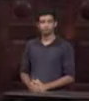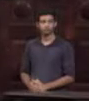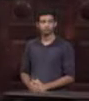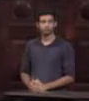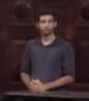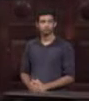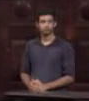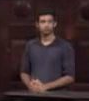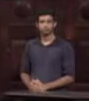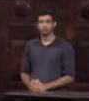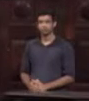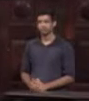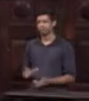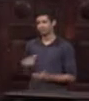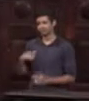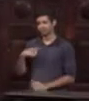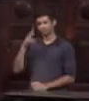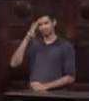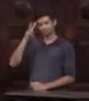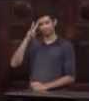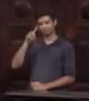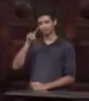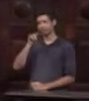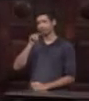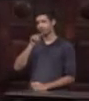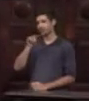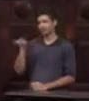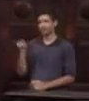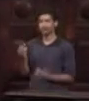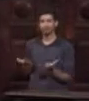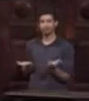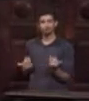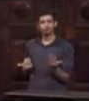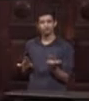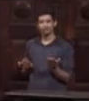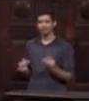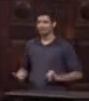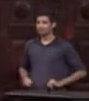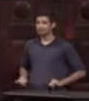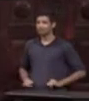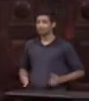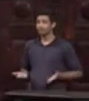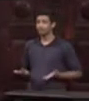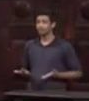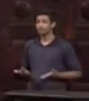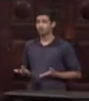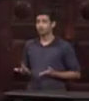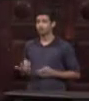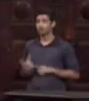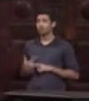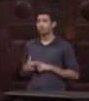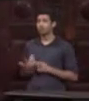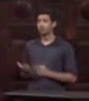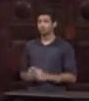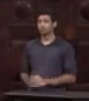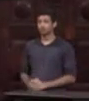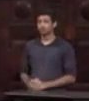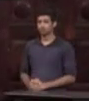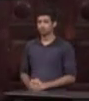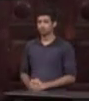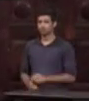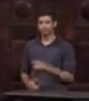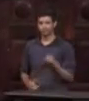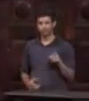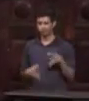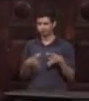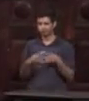Segundo relatos, esse adolescente sofreu esse espancamento por retaliação pelos demais